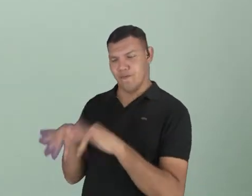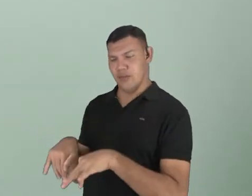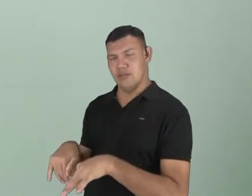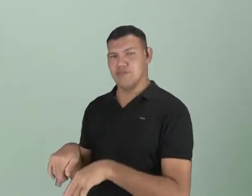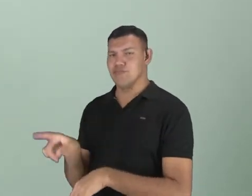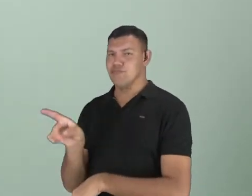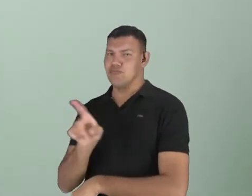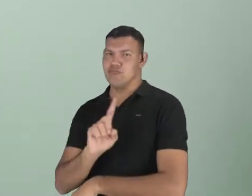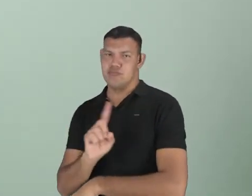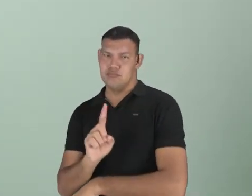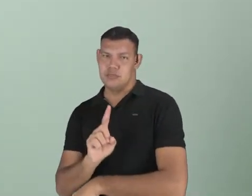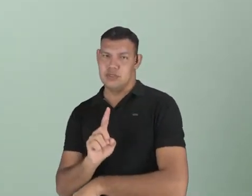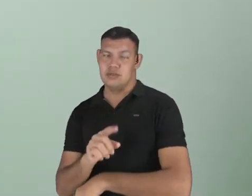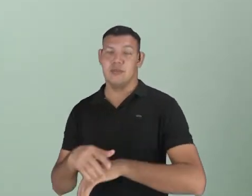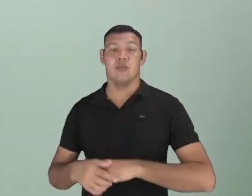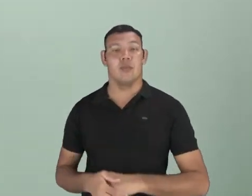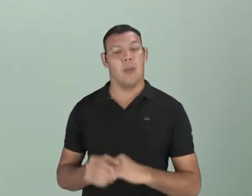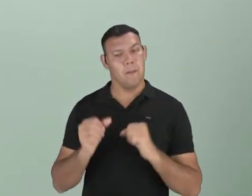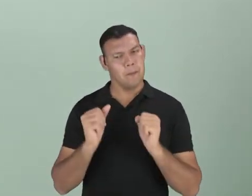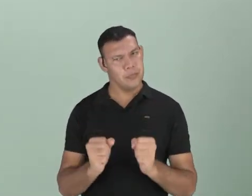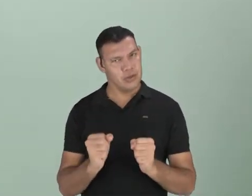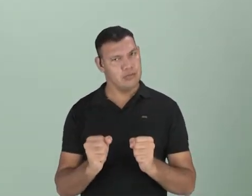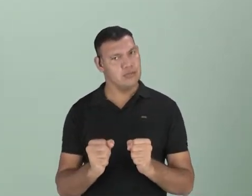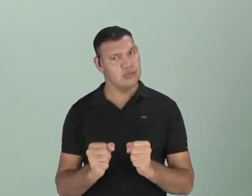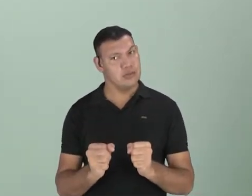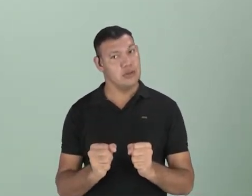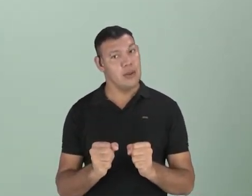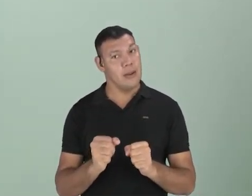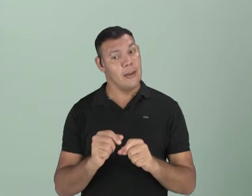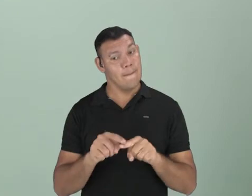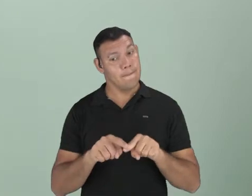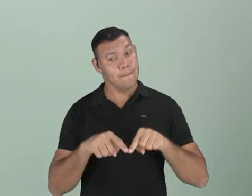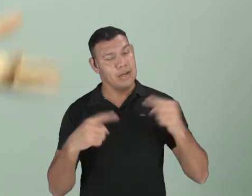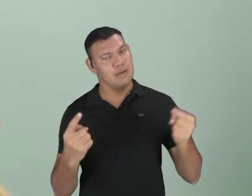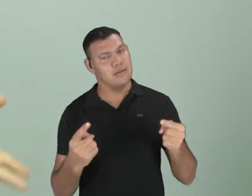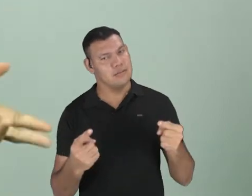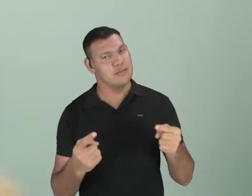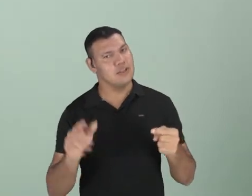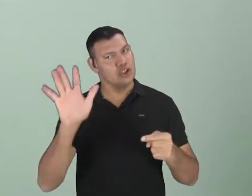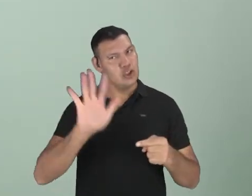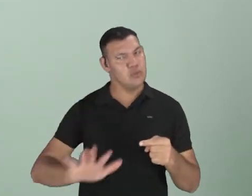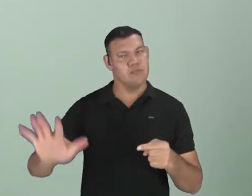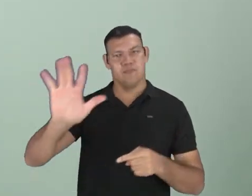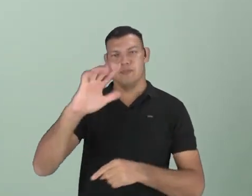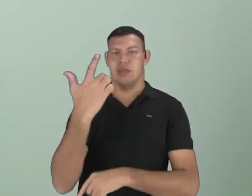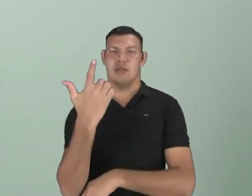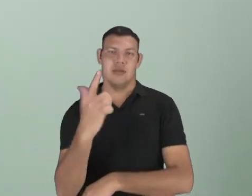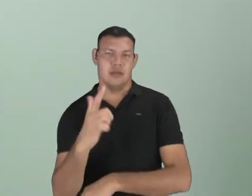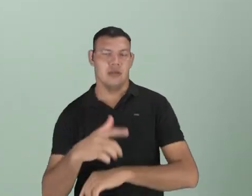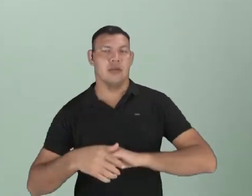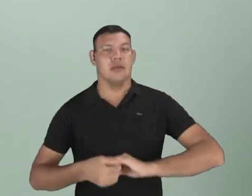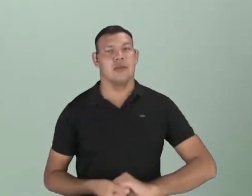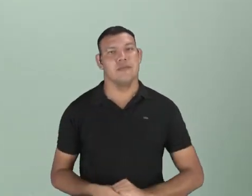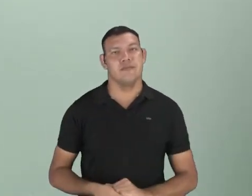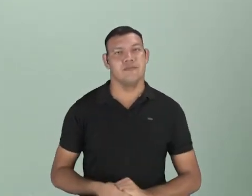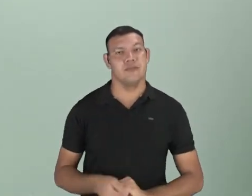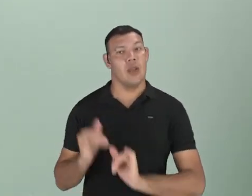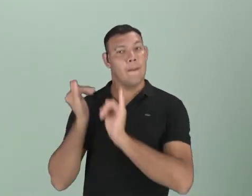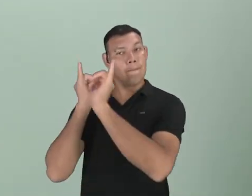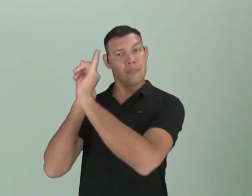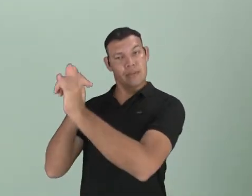ter conclusão ou não. Nos romances, geralmente vão ter um desfecho, mas nos contos, alguns contos poderão